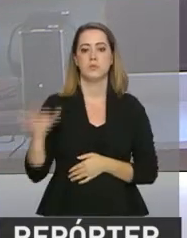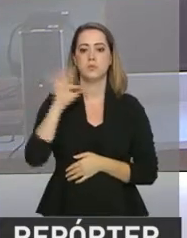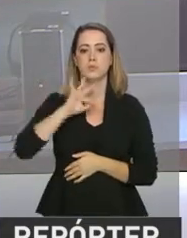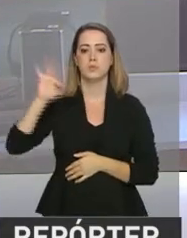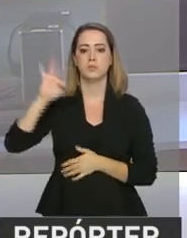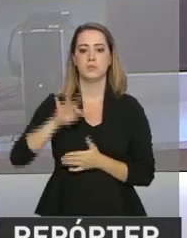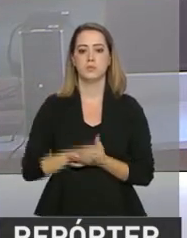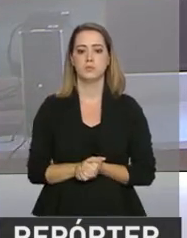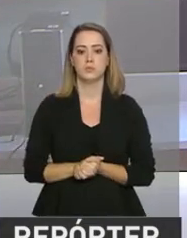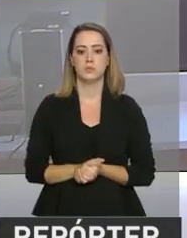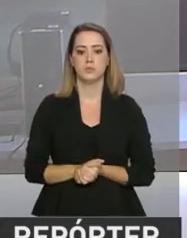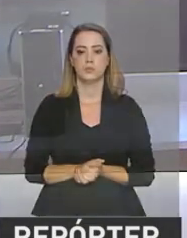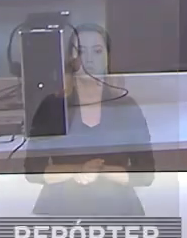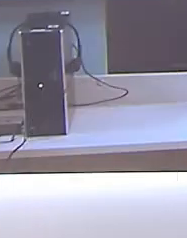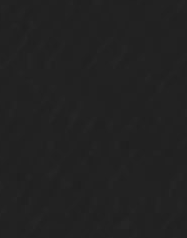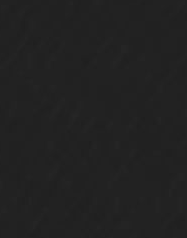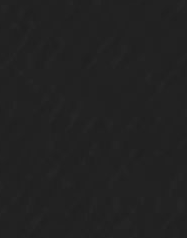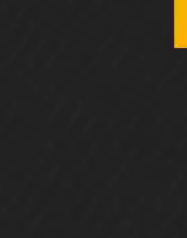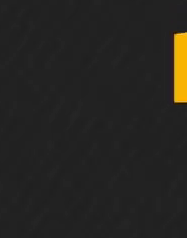a tv do governo federal